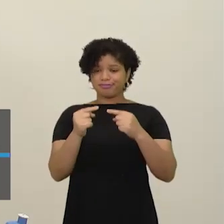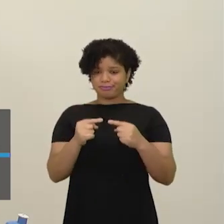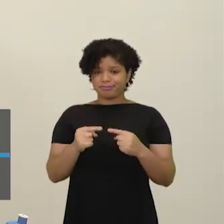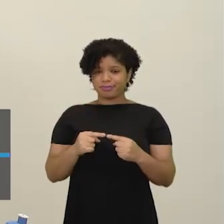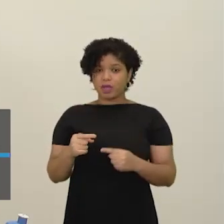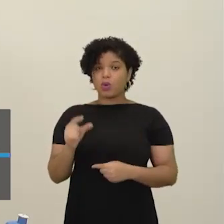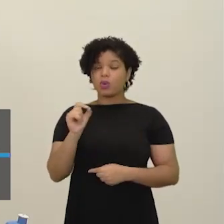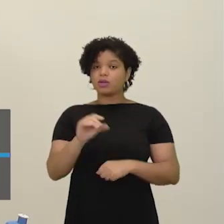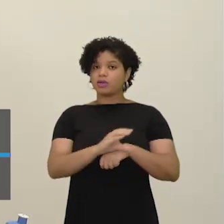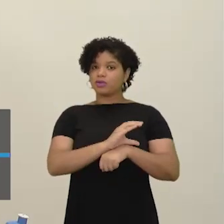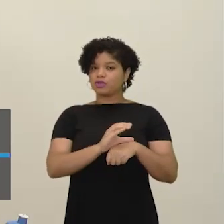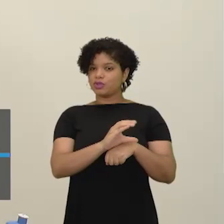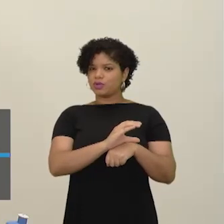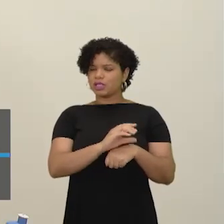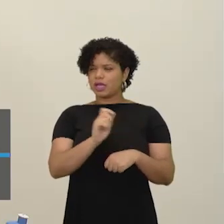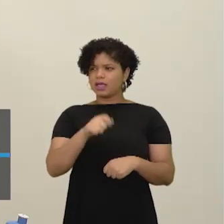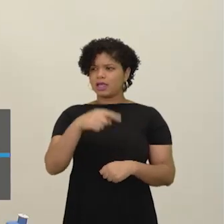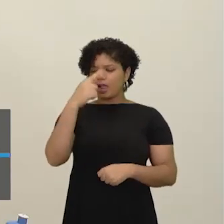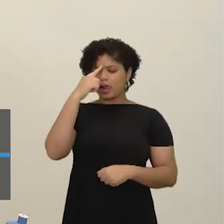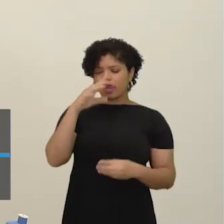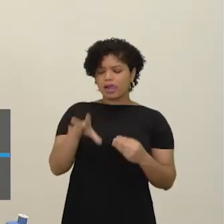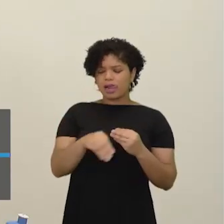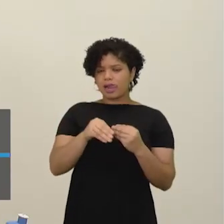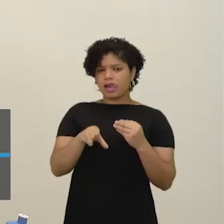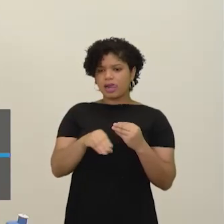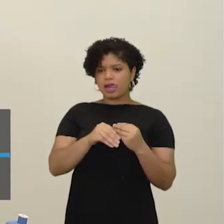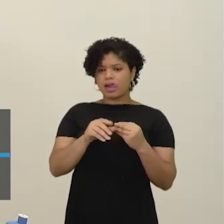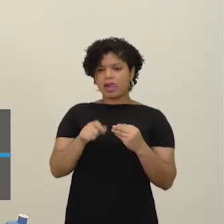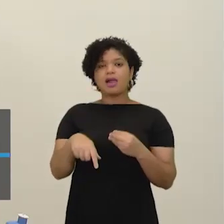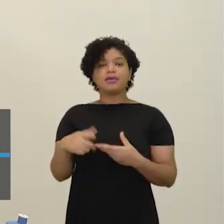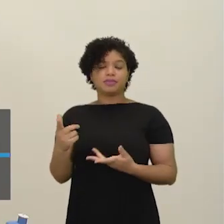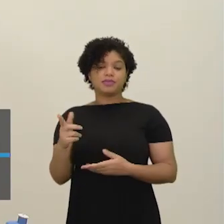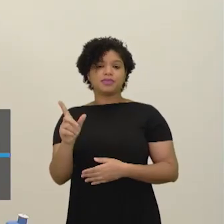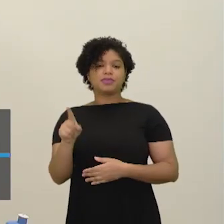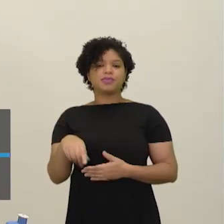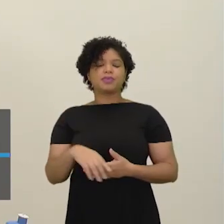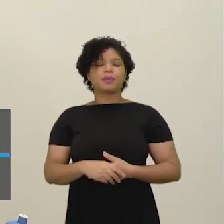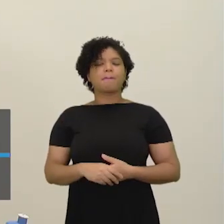nova Constituição. Por isso, ela foi chamada aí de